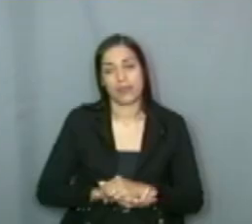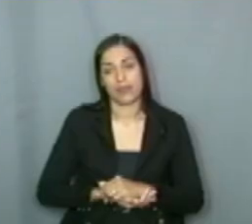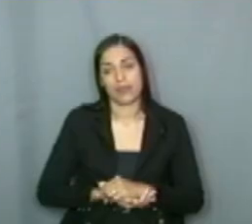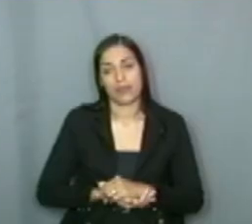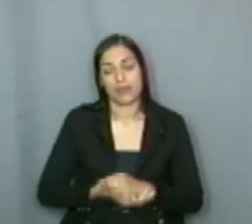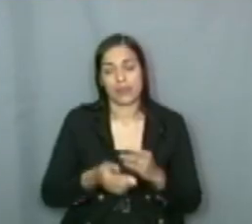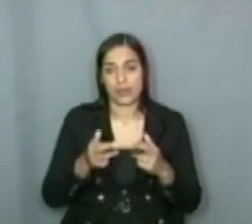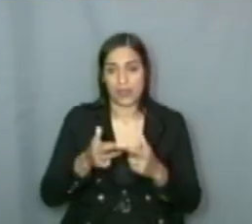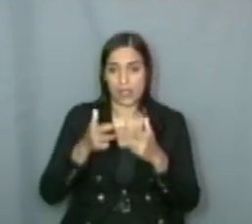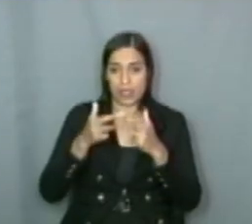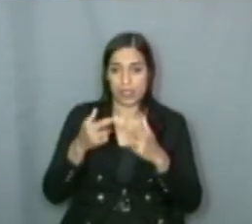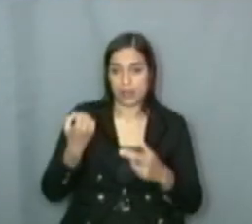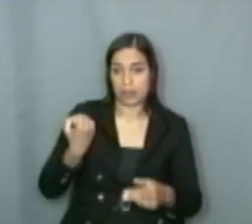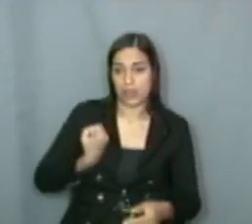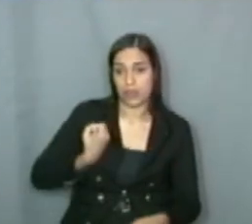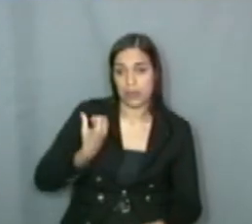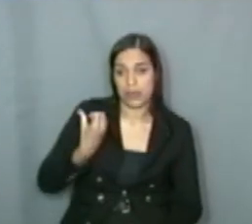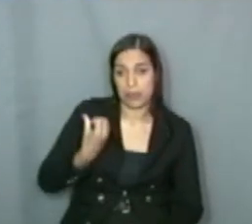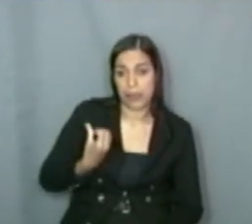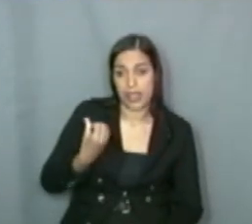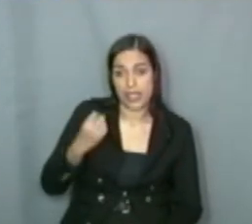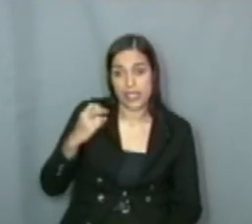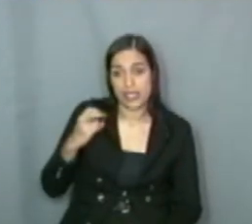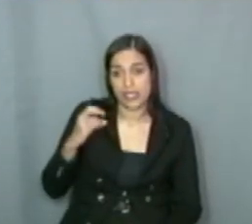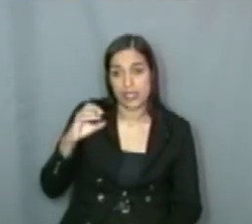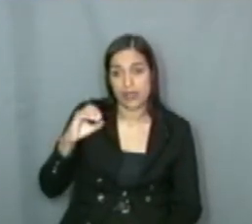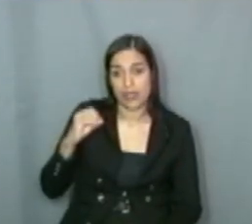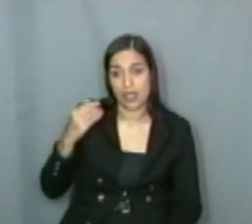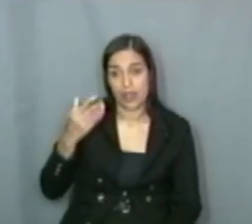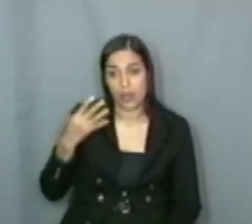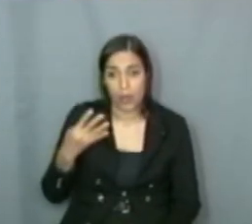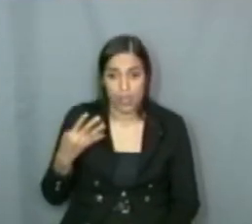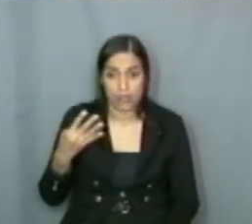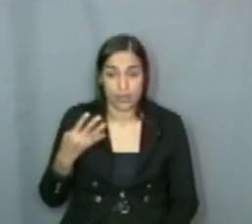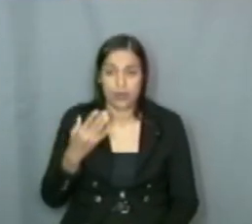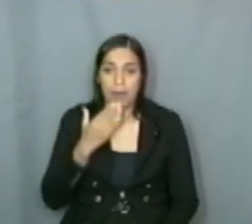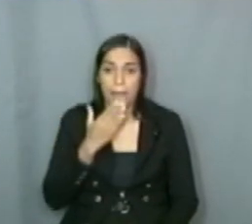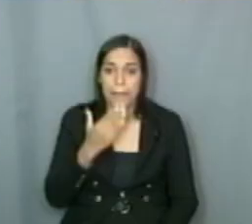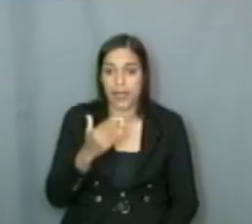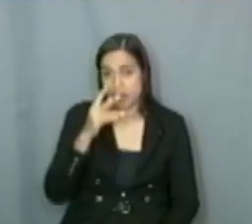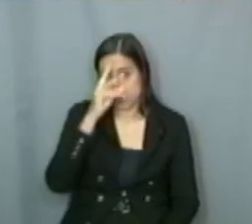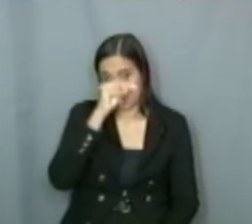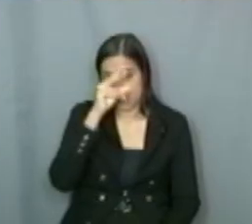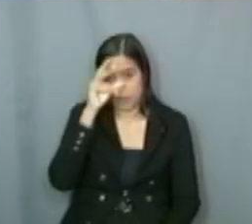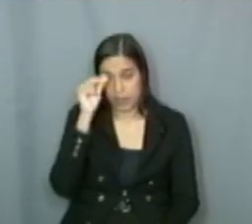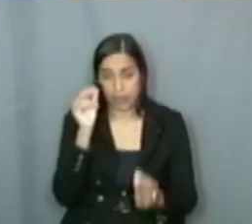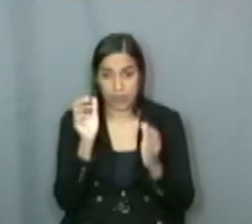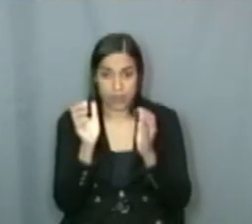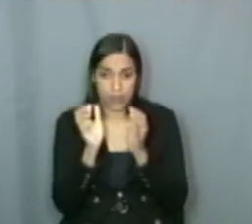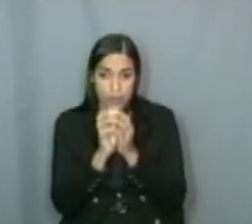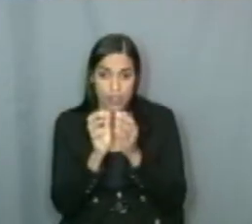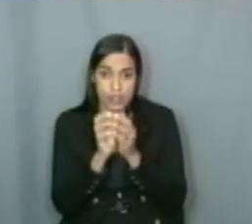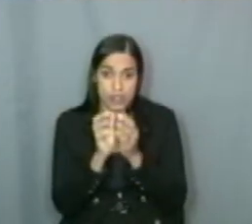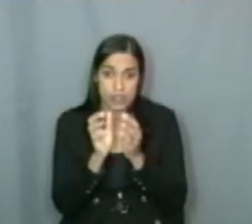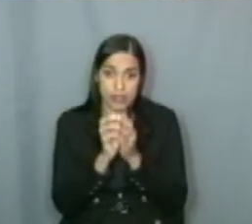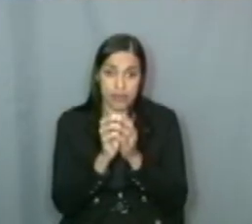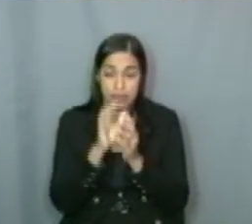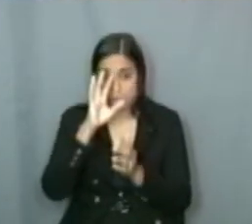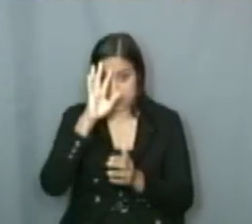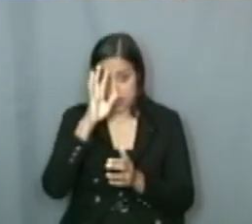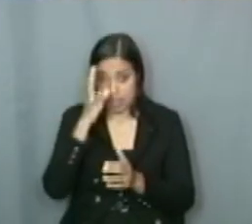que é o requerimento de número 6504, em que eu dirijo uma indicação à Prefeitura do Recife para que adote